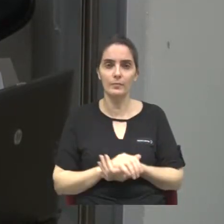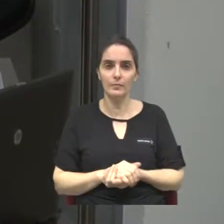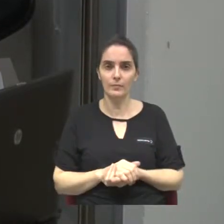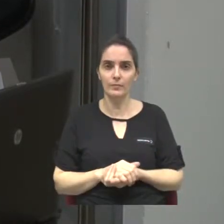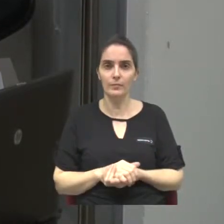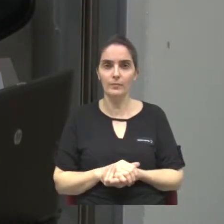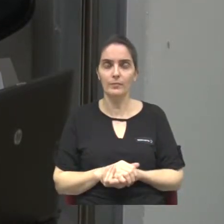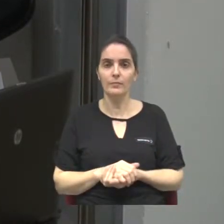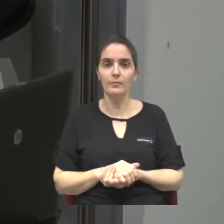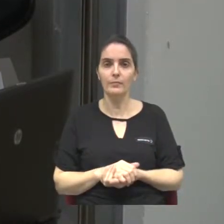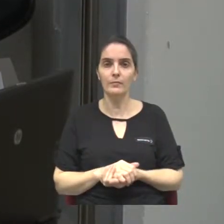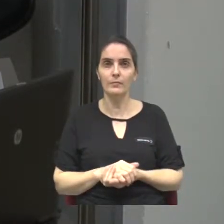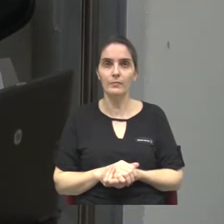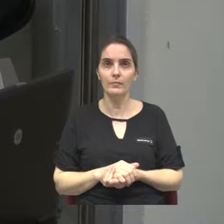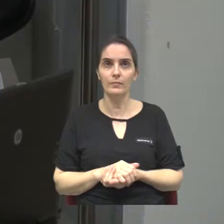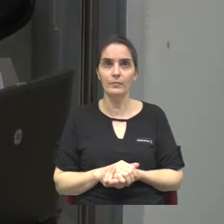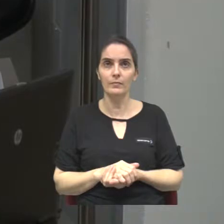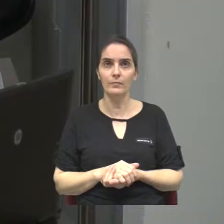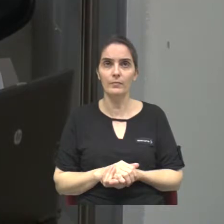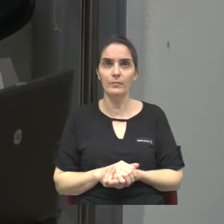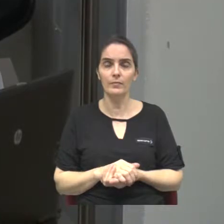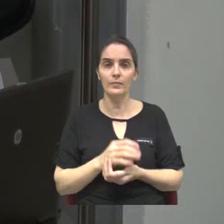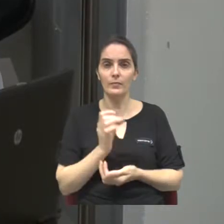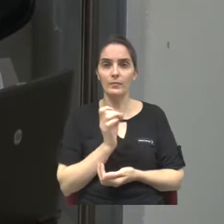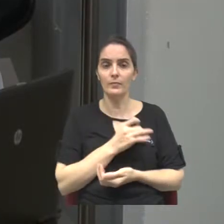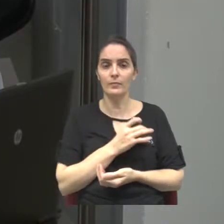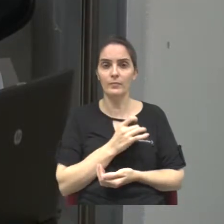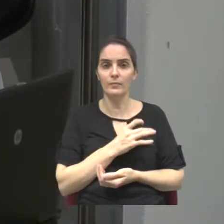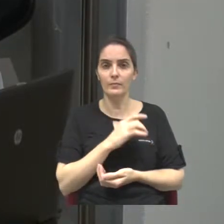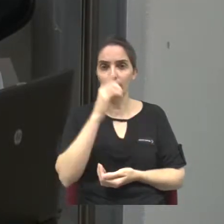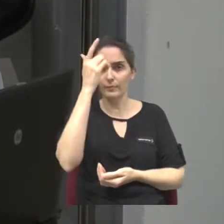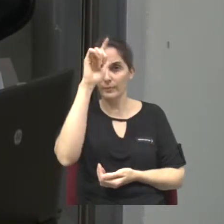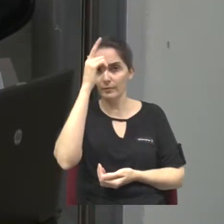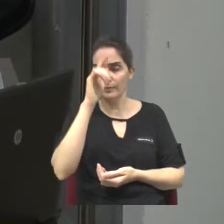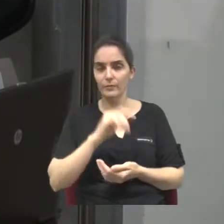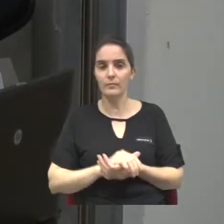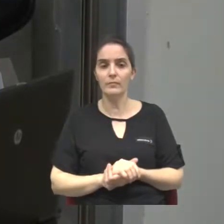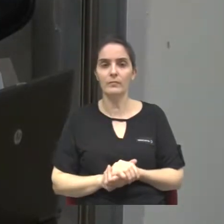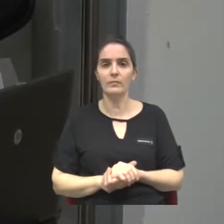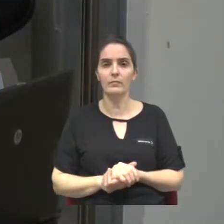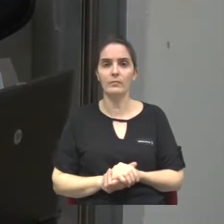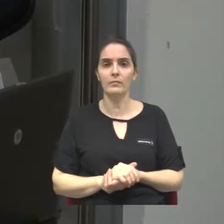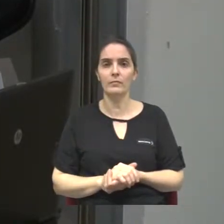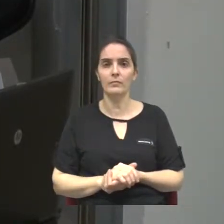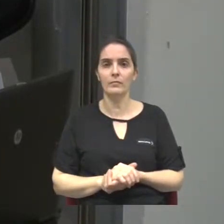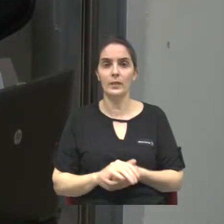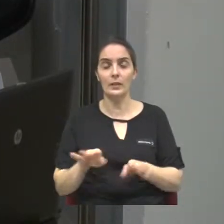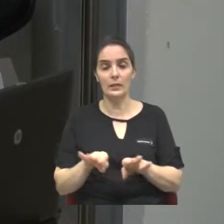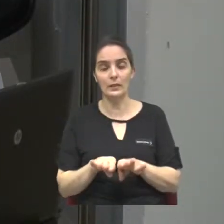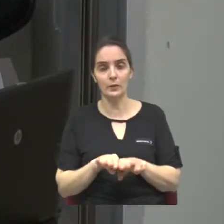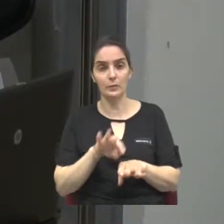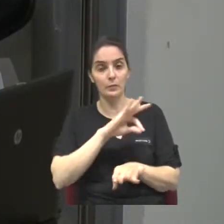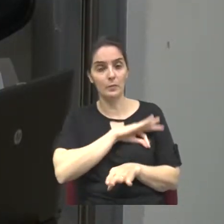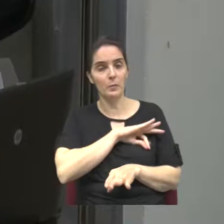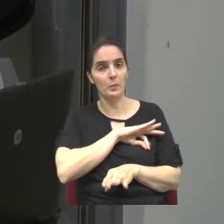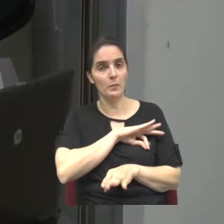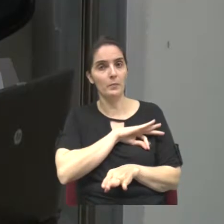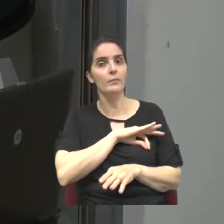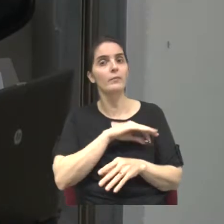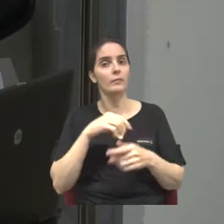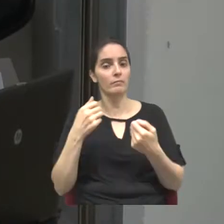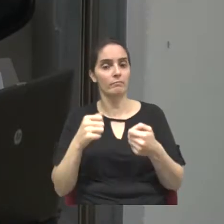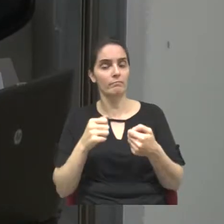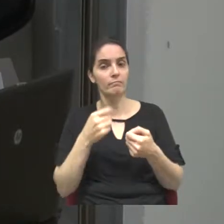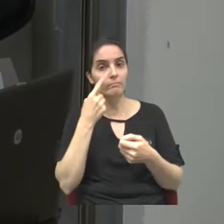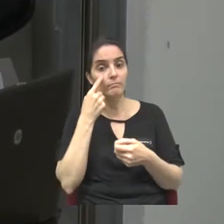Gasgou, acho que estou com medo do lemão. Da questão do policiamento. Para por quê? Além da